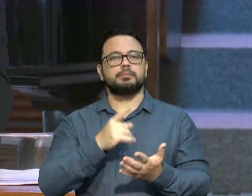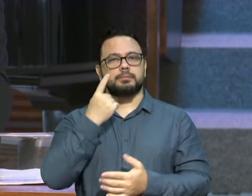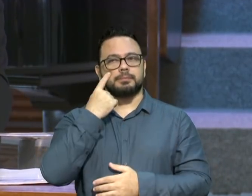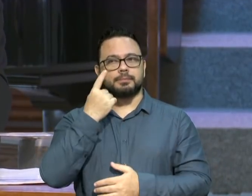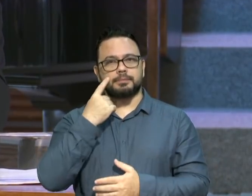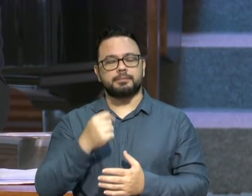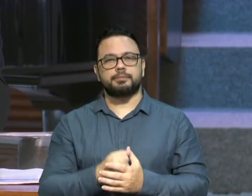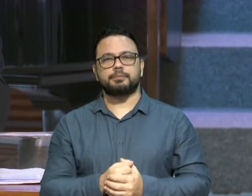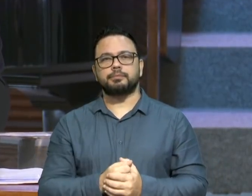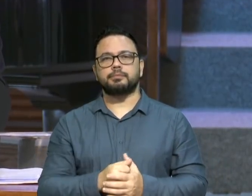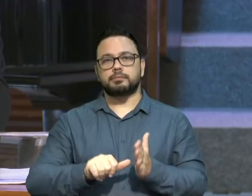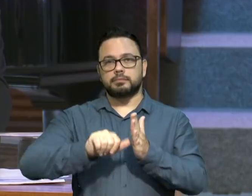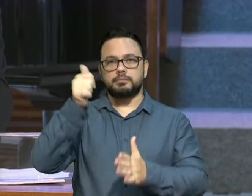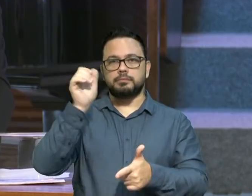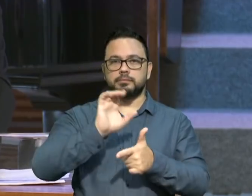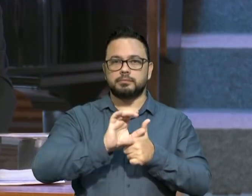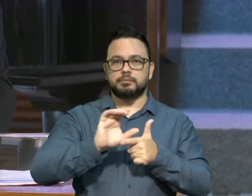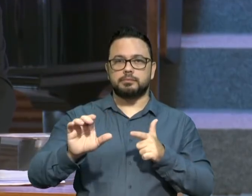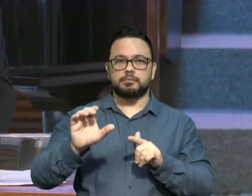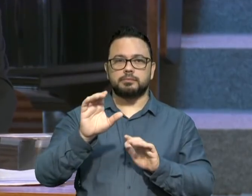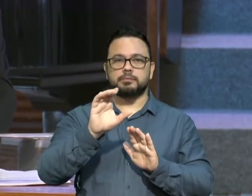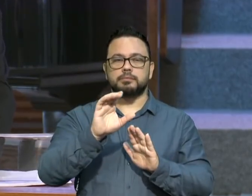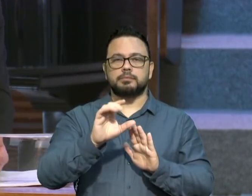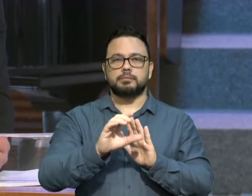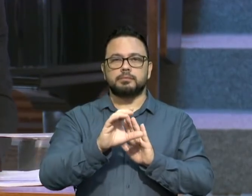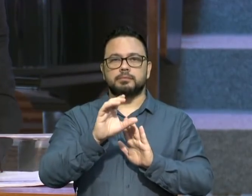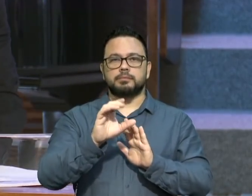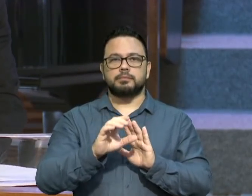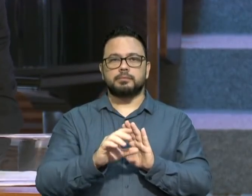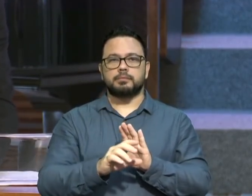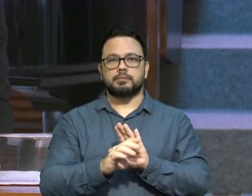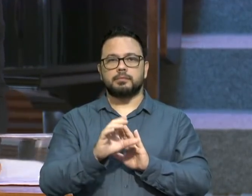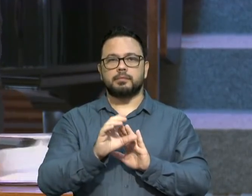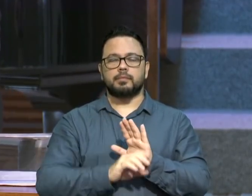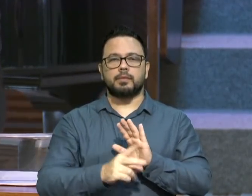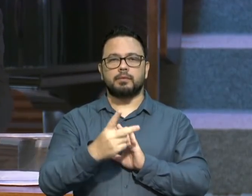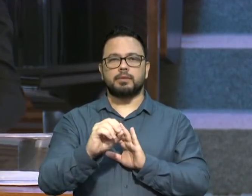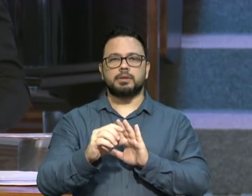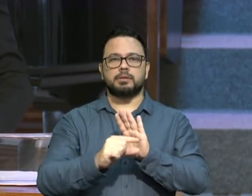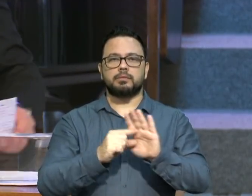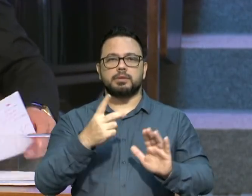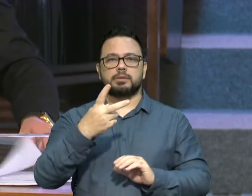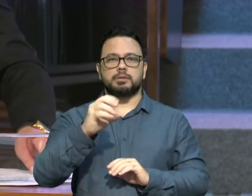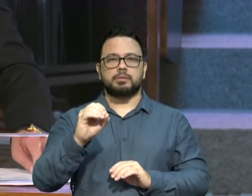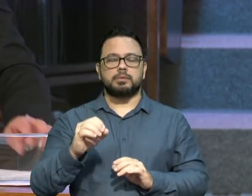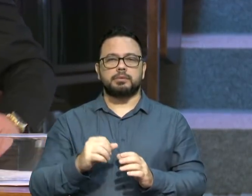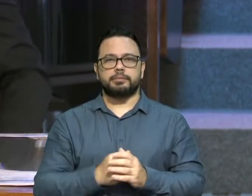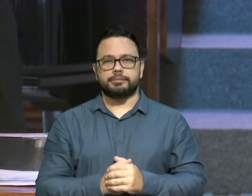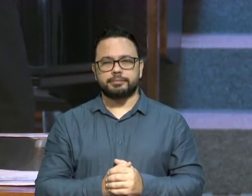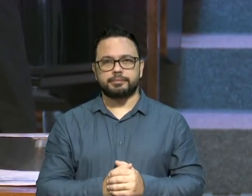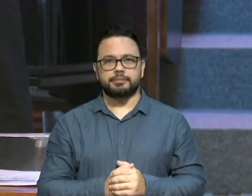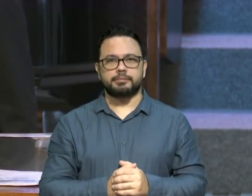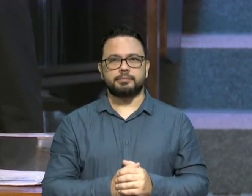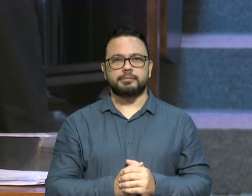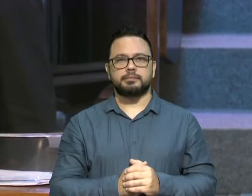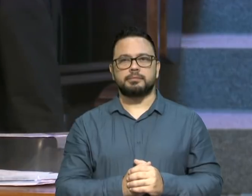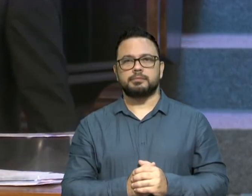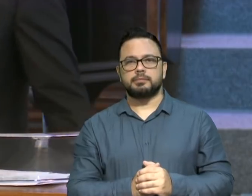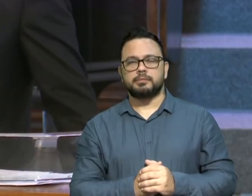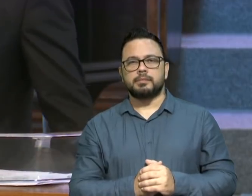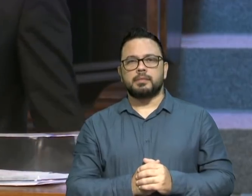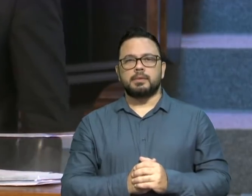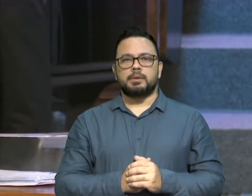lá primeiro Coríntios 15 verso 50 até o verso 57 Leia comigo e isto afirmo irmãos